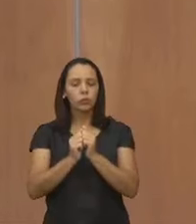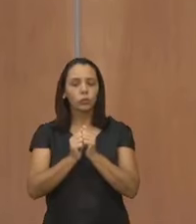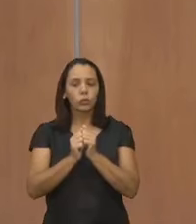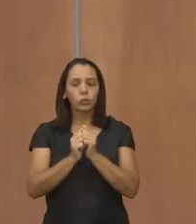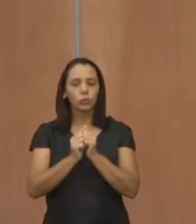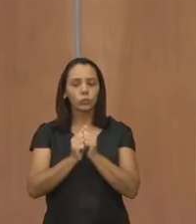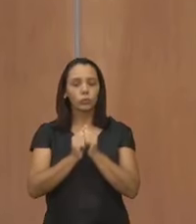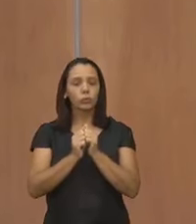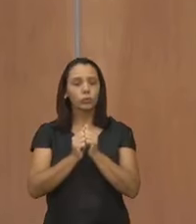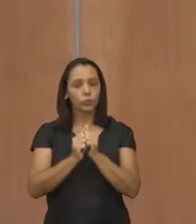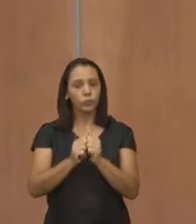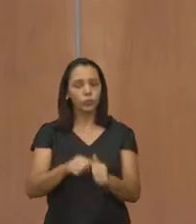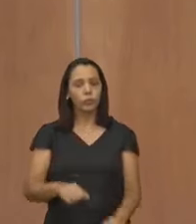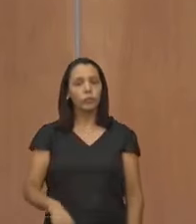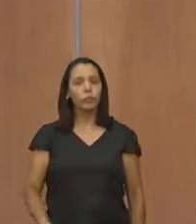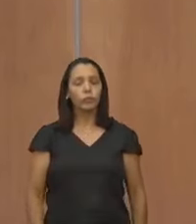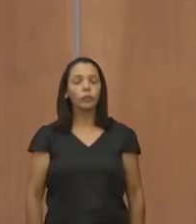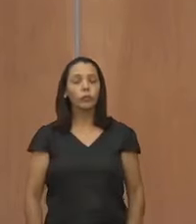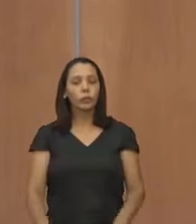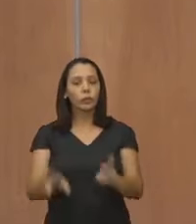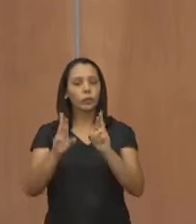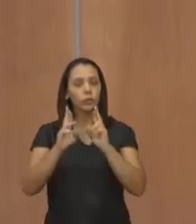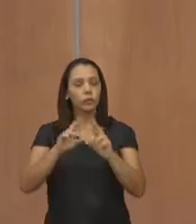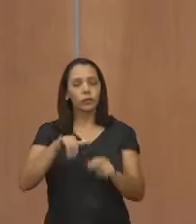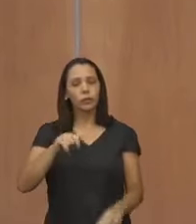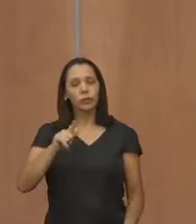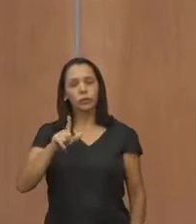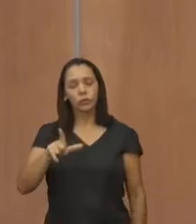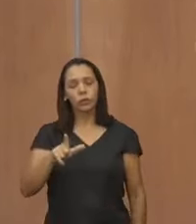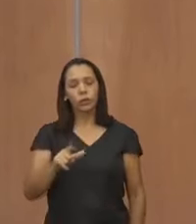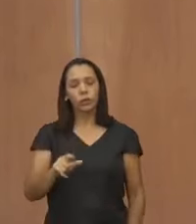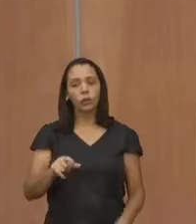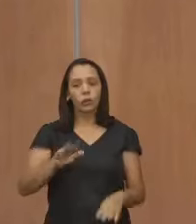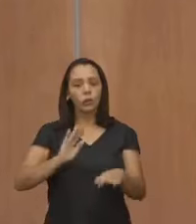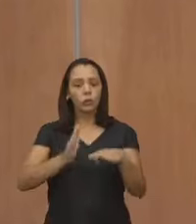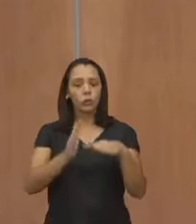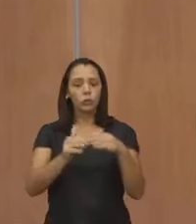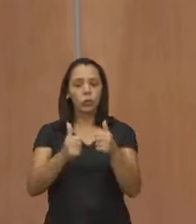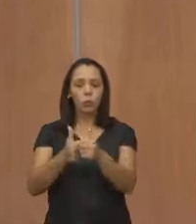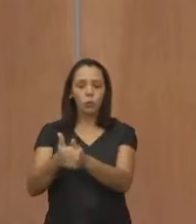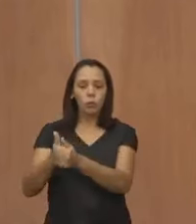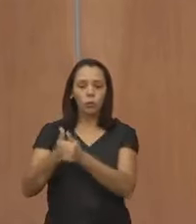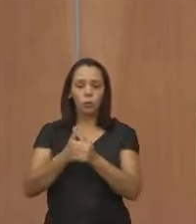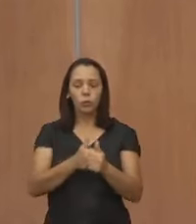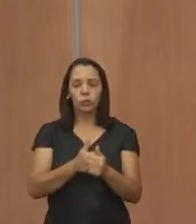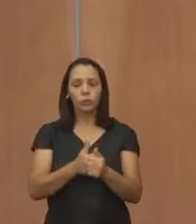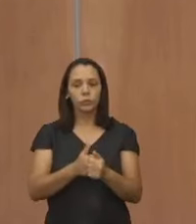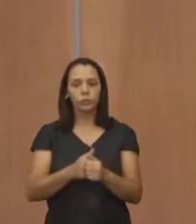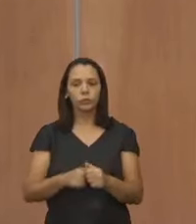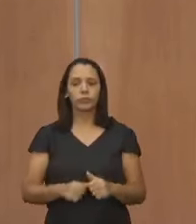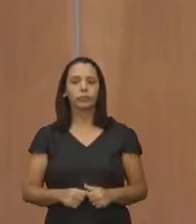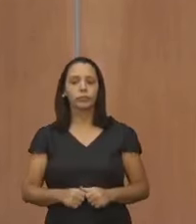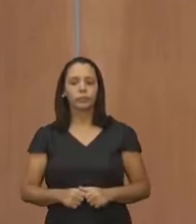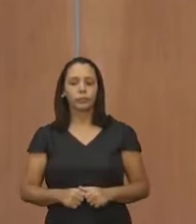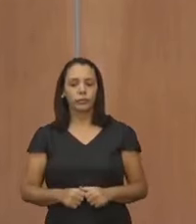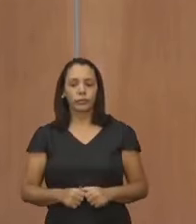Ijau, viva o pessoal que mora na rodovia Geraldo Scavone nos bairros. Tamo junto e já acordou.